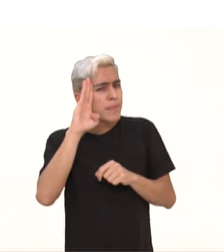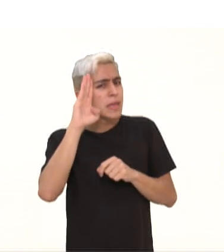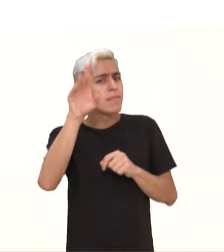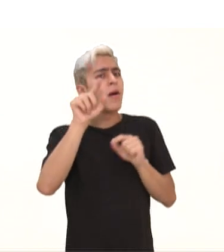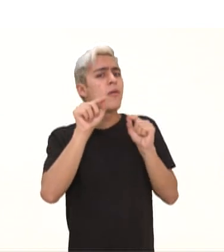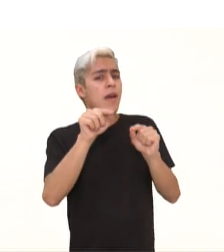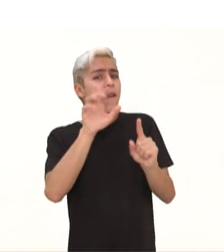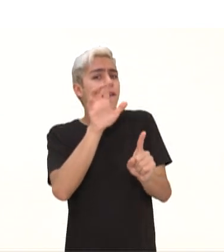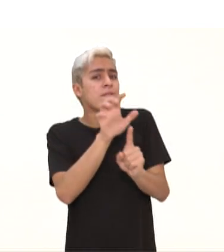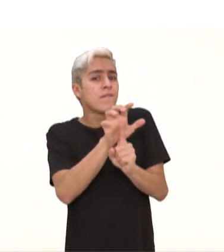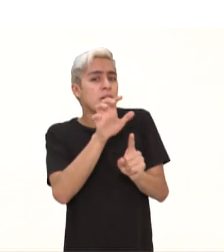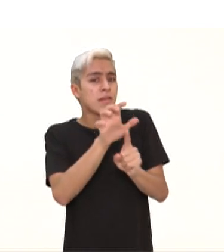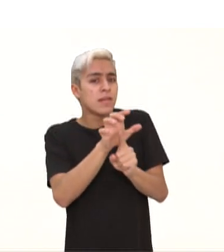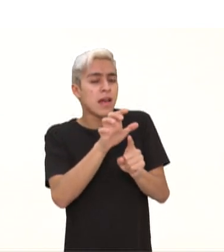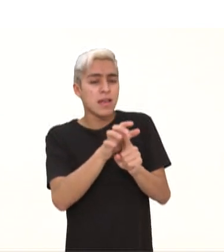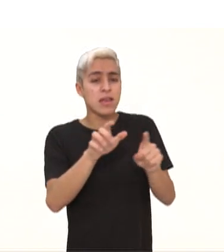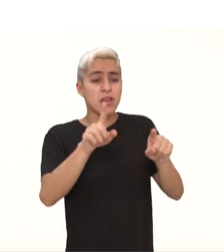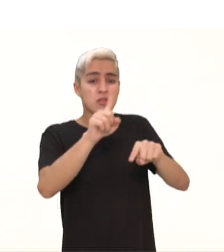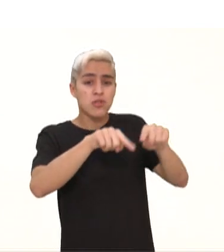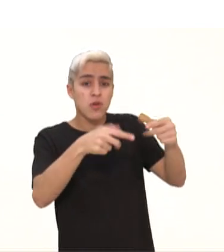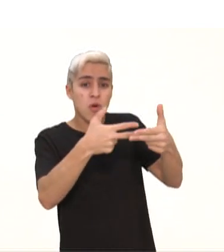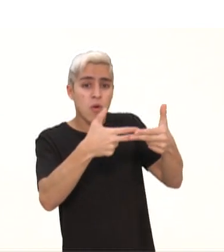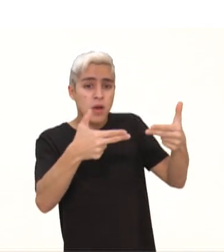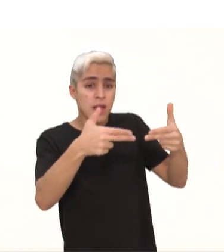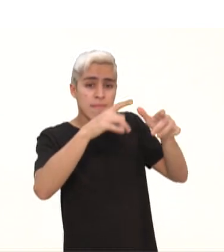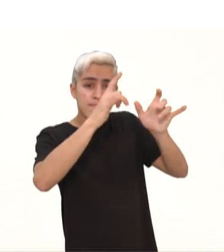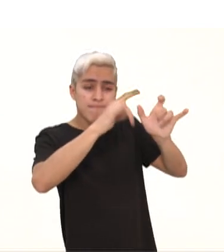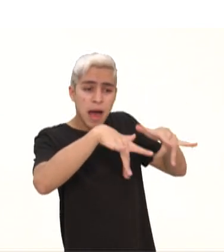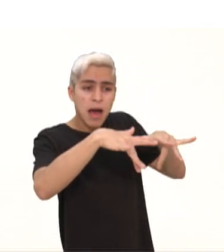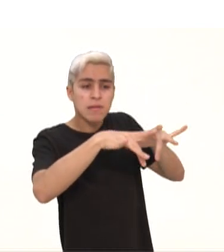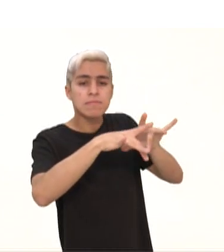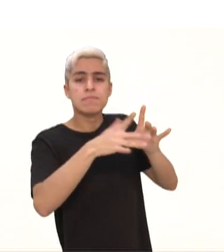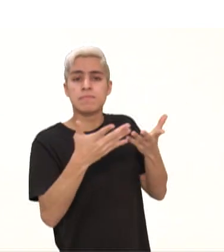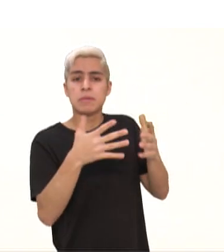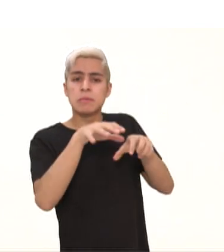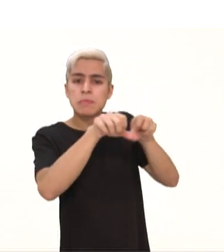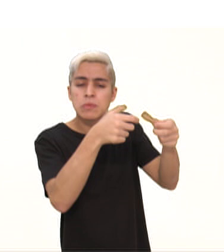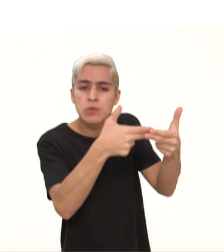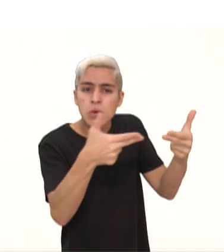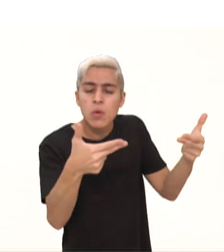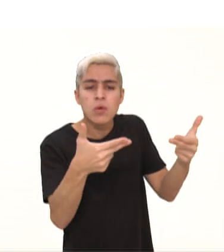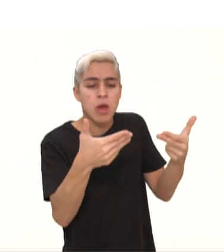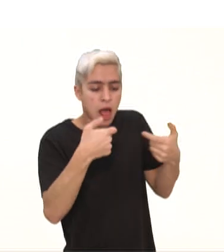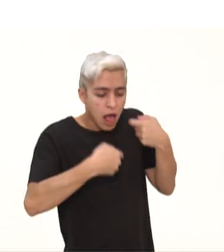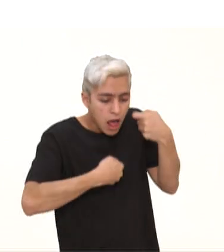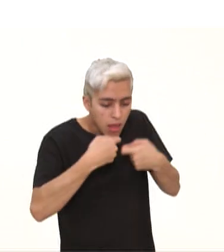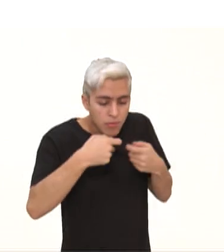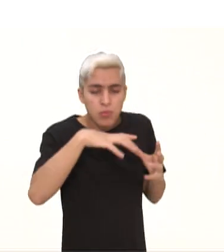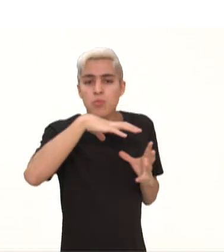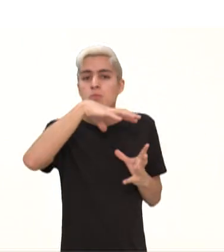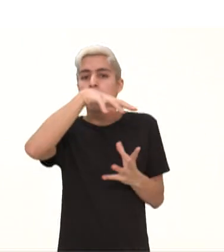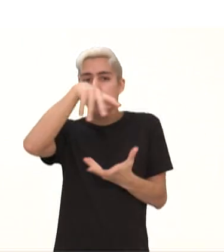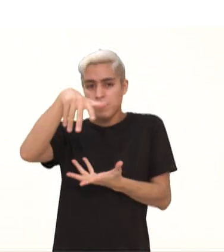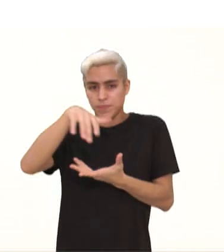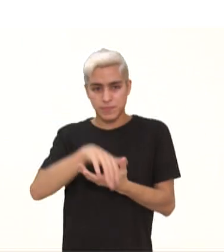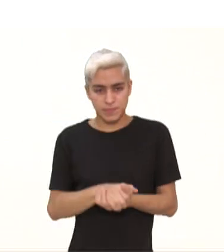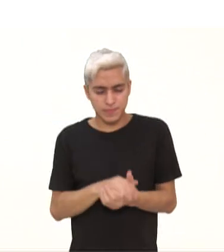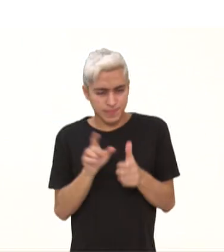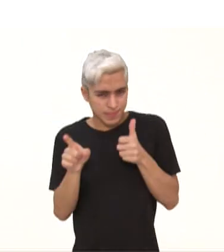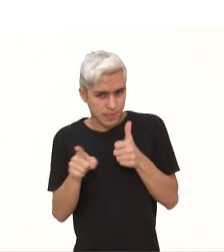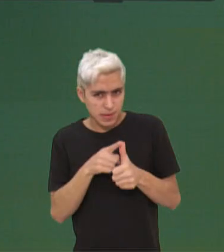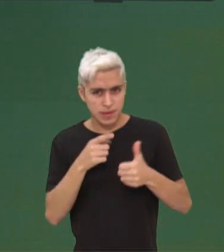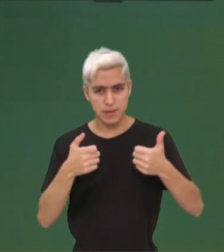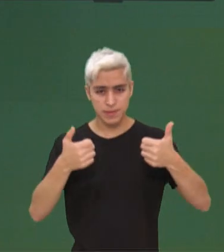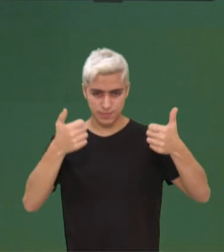fatores que influenciam na disponibilidade de matéria-prima e de recursos alimentares no mundo. Então, primeiro a gente vai falar um